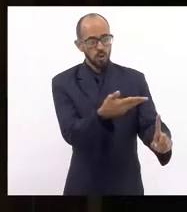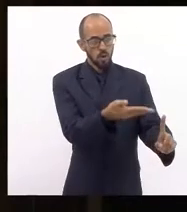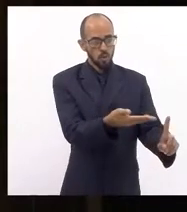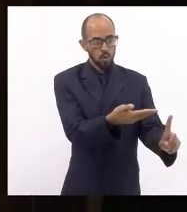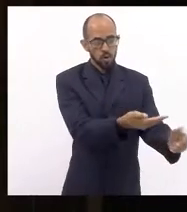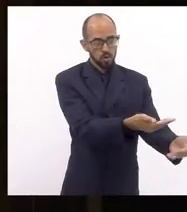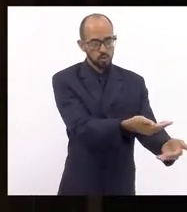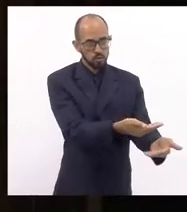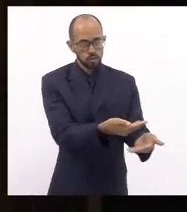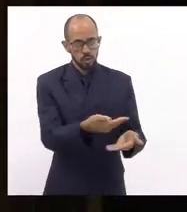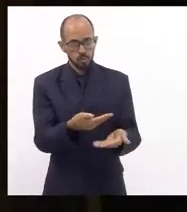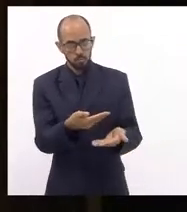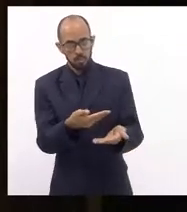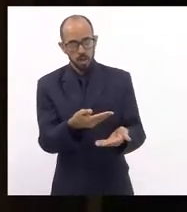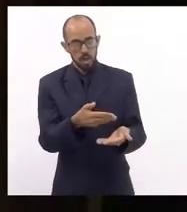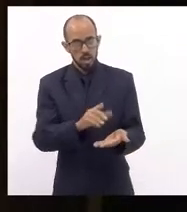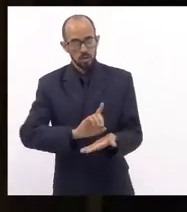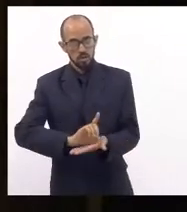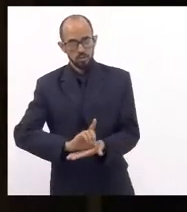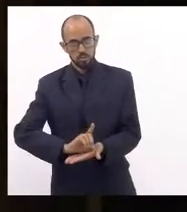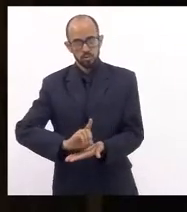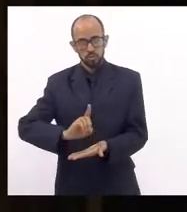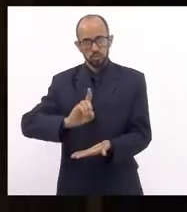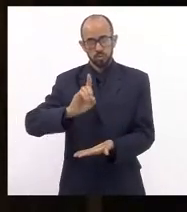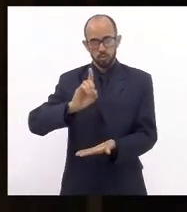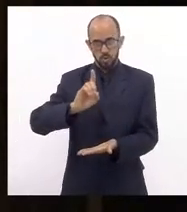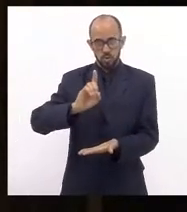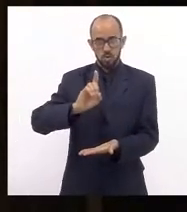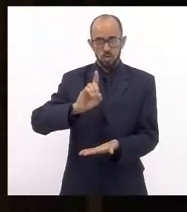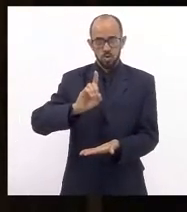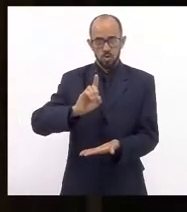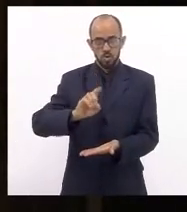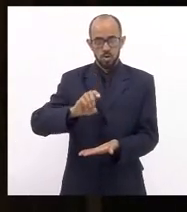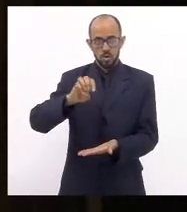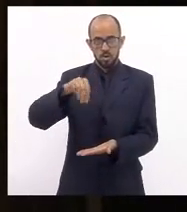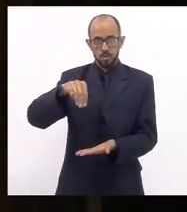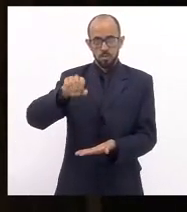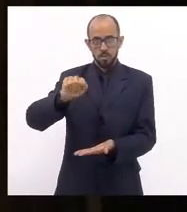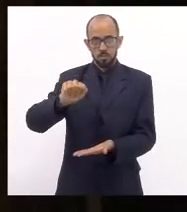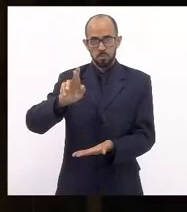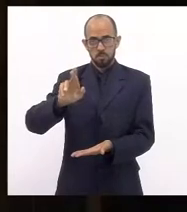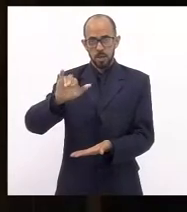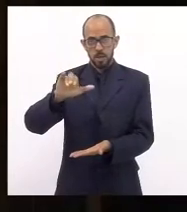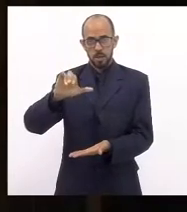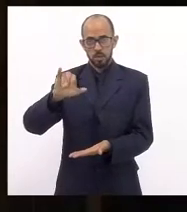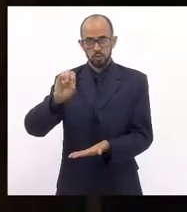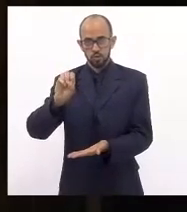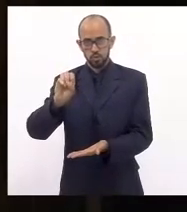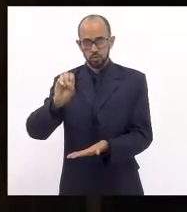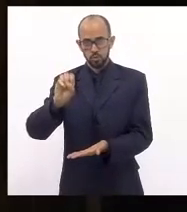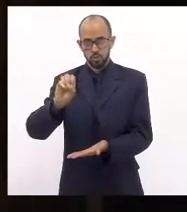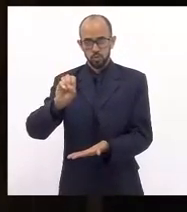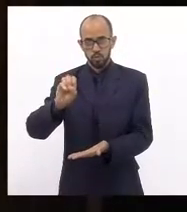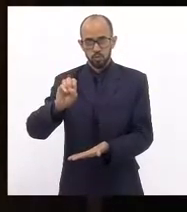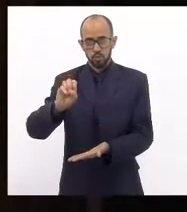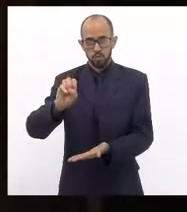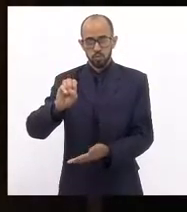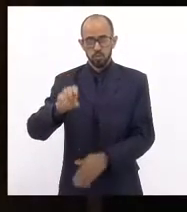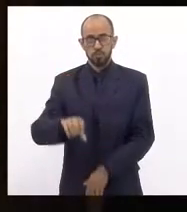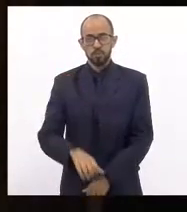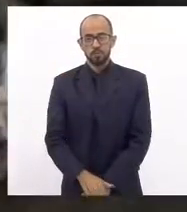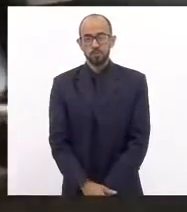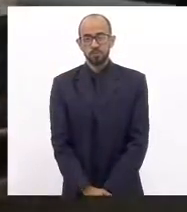Tenho a honra de chamar o excelentíssimo doutor Márcio Eduardo de Carvalho Saldalha.